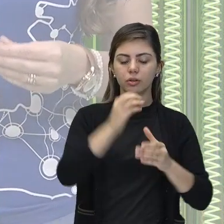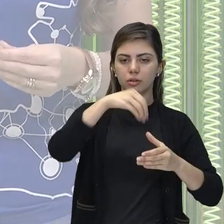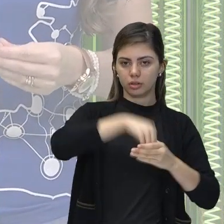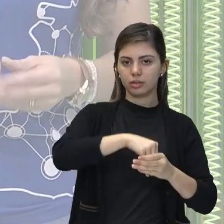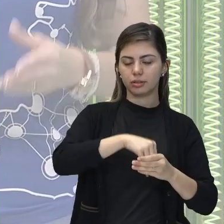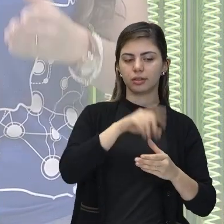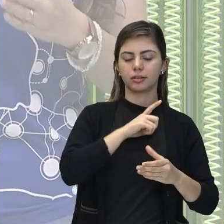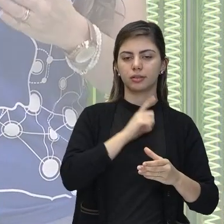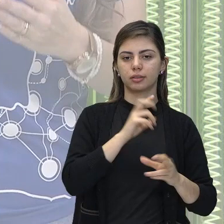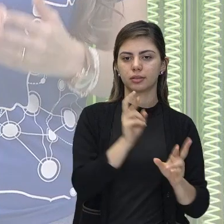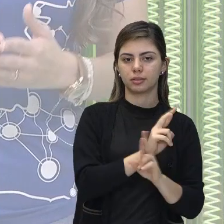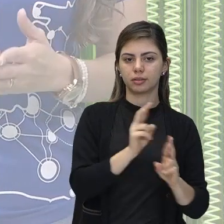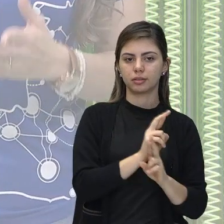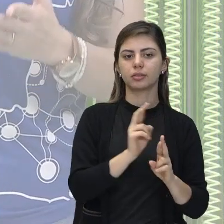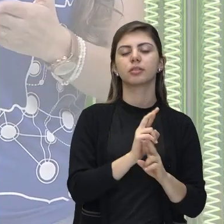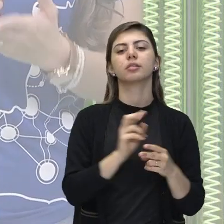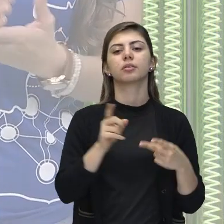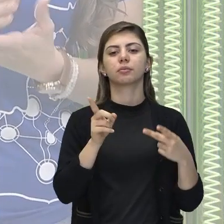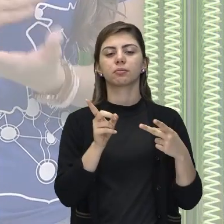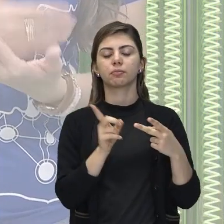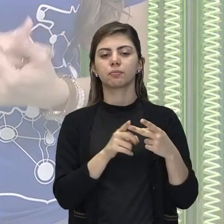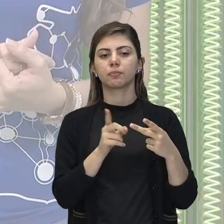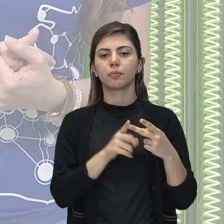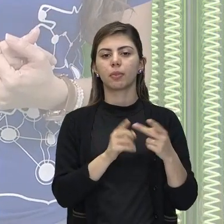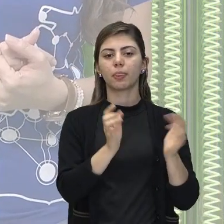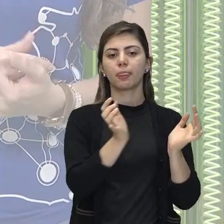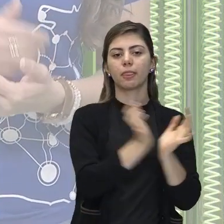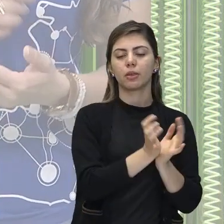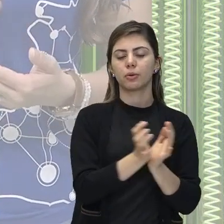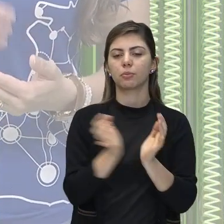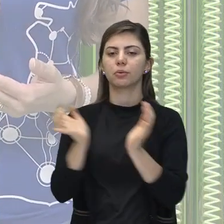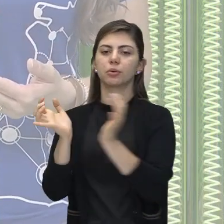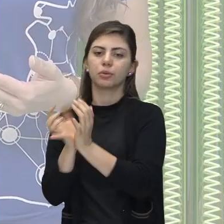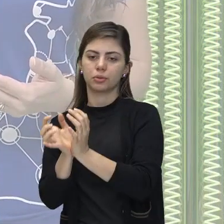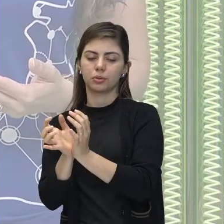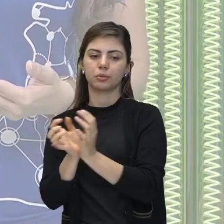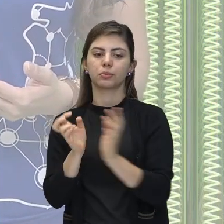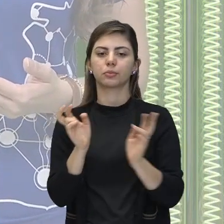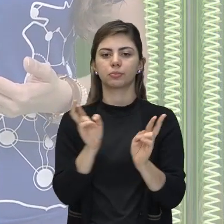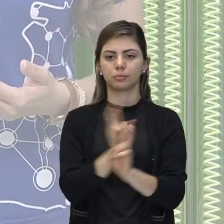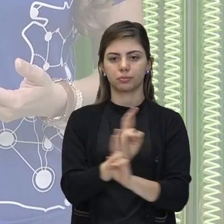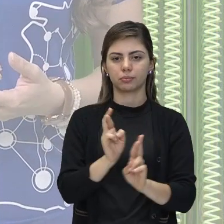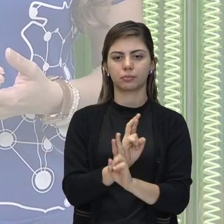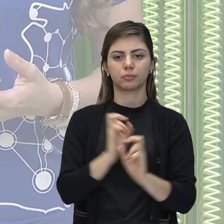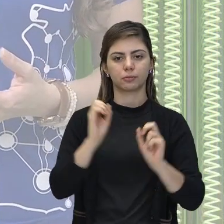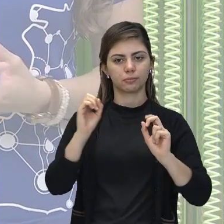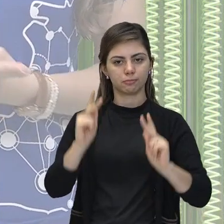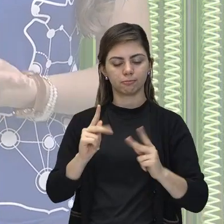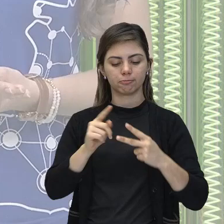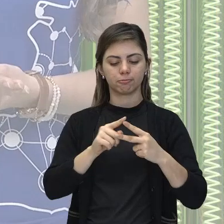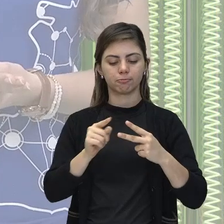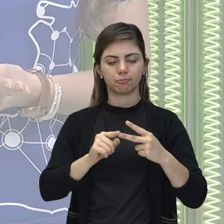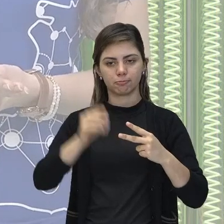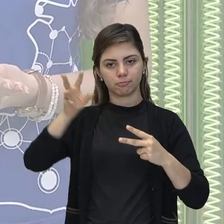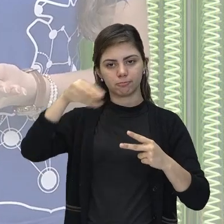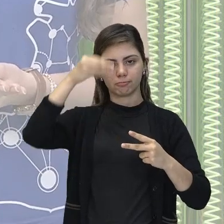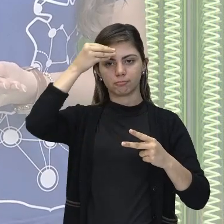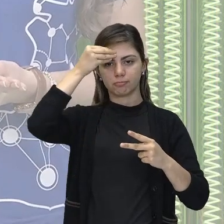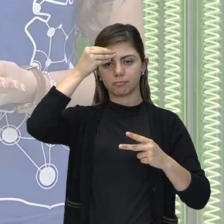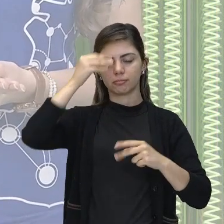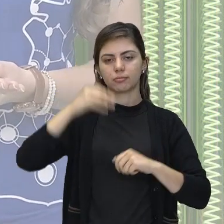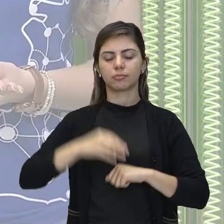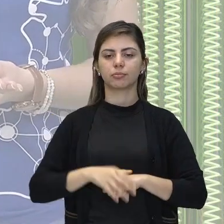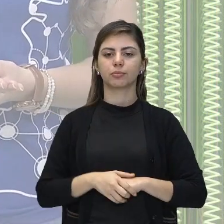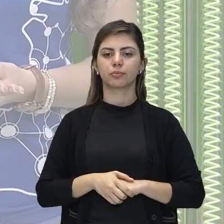intraespecíficas quer dizer que são indivíduos da mesma espécie e interespecíficas são relações